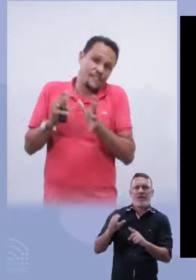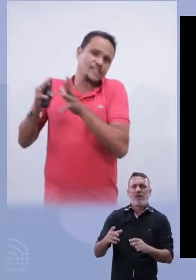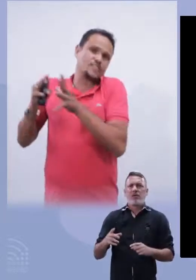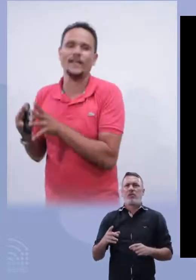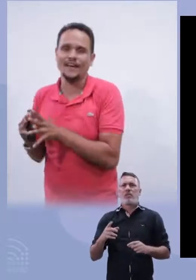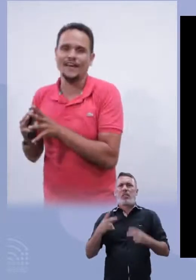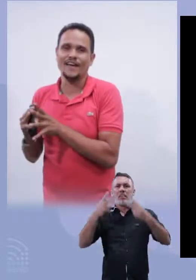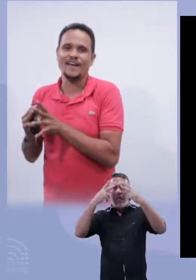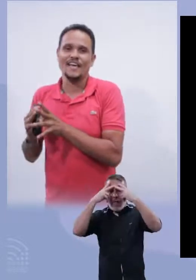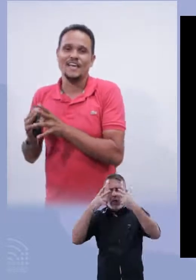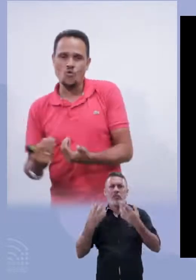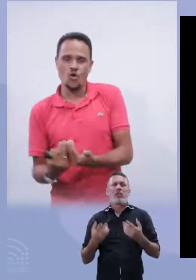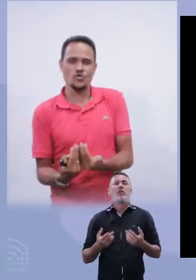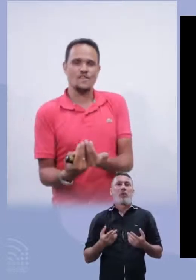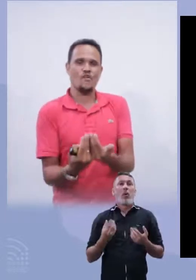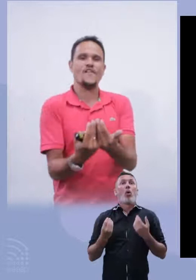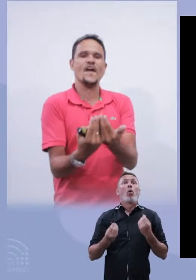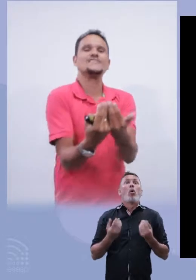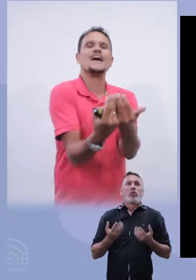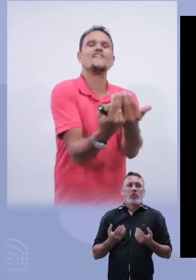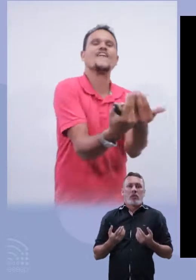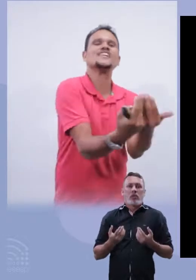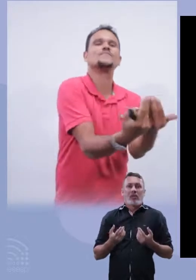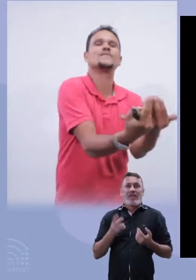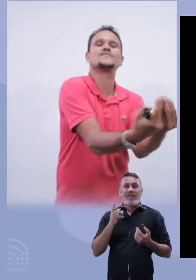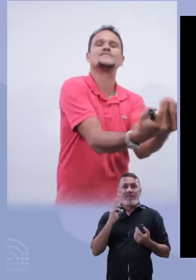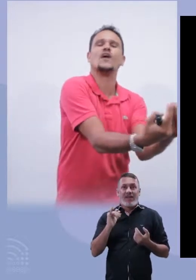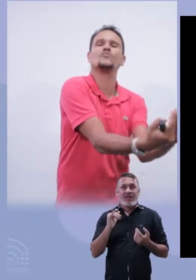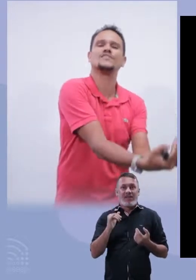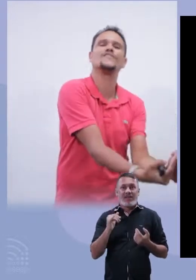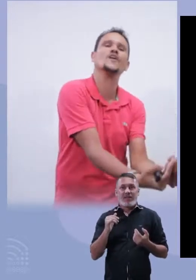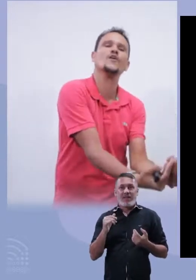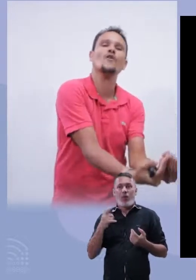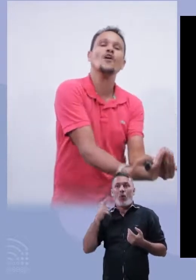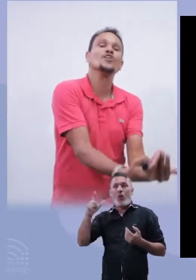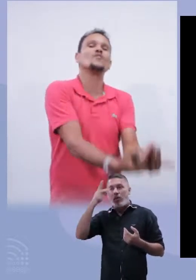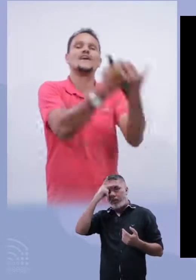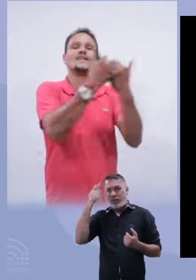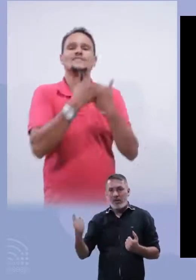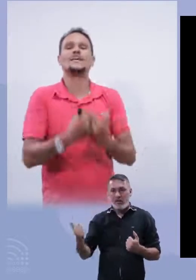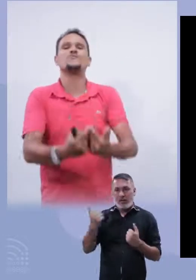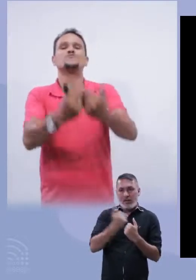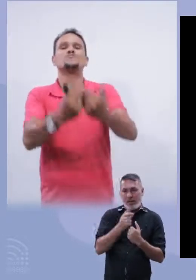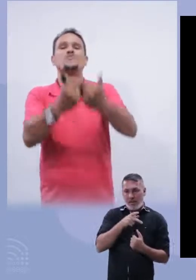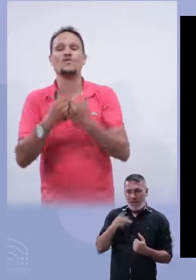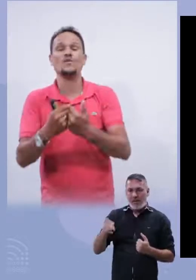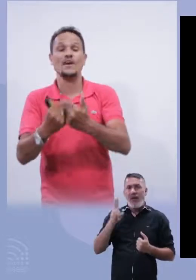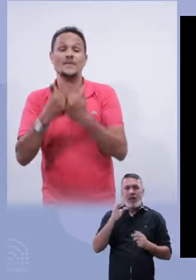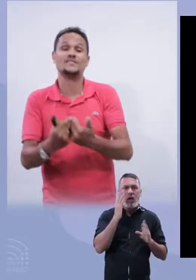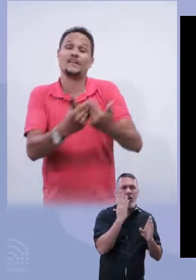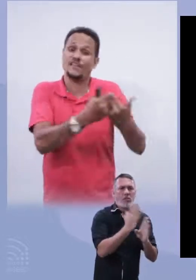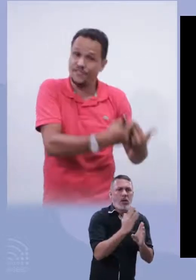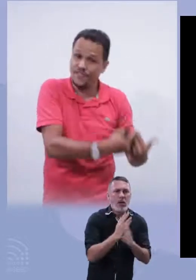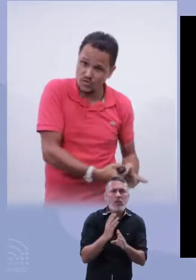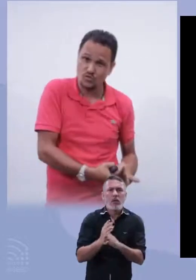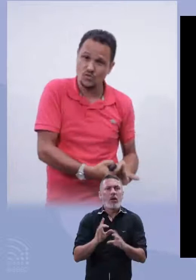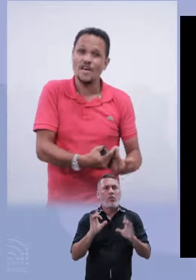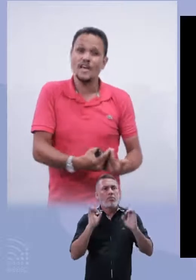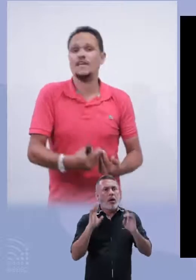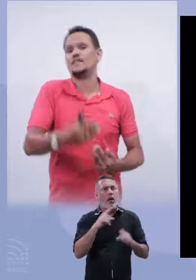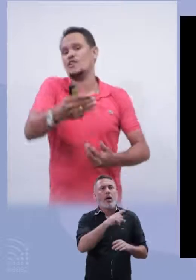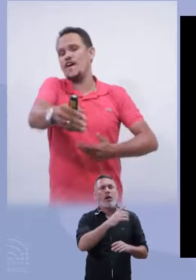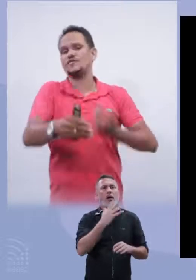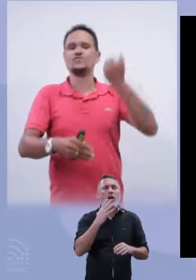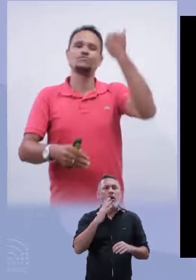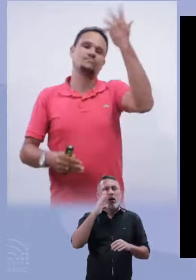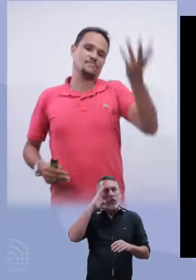aquilo vai vir à tona. Então, quando devolvesse a faixa presidencial no civil, todos aqueles crimes poderiam realmente ser revistos